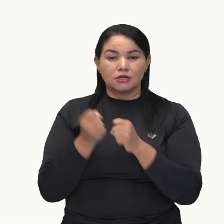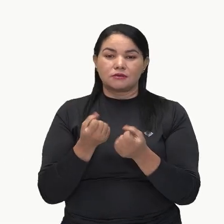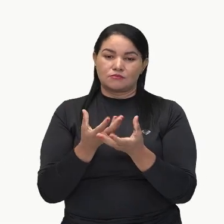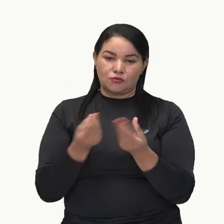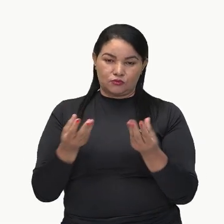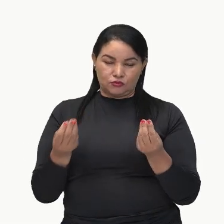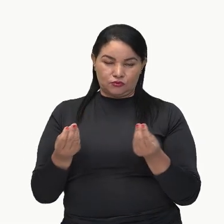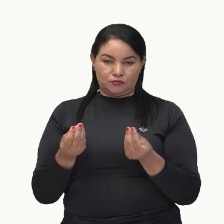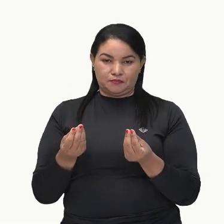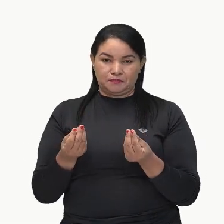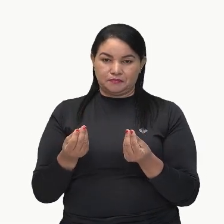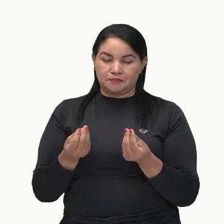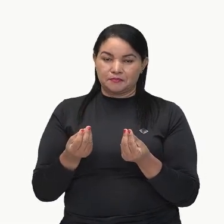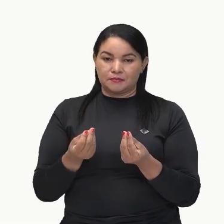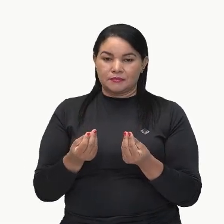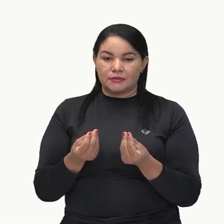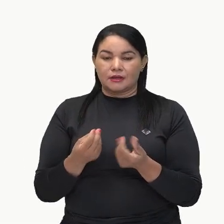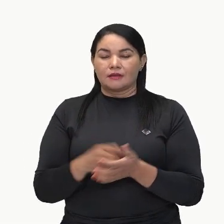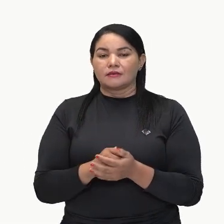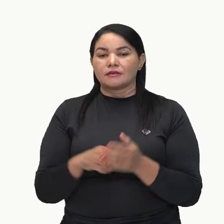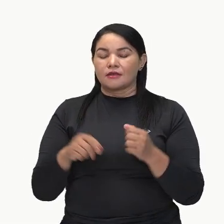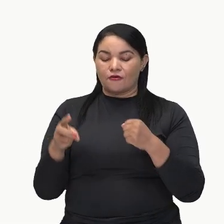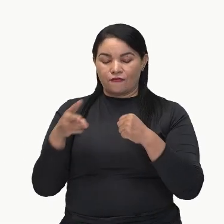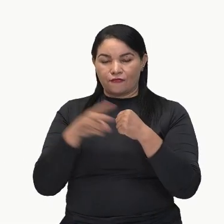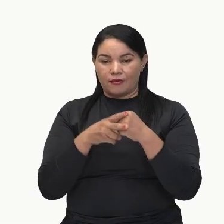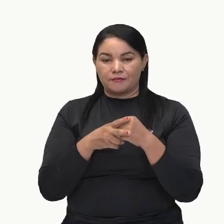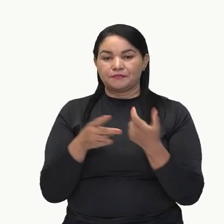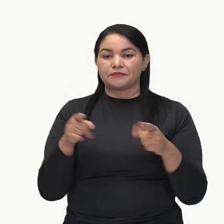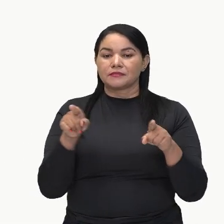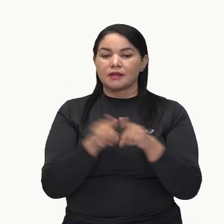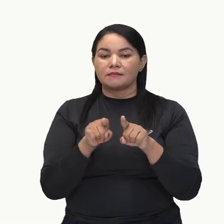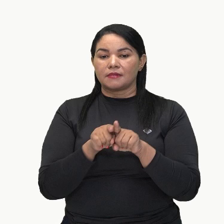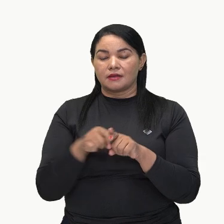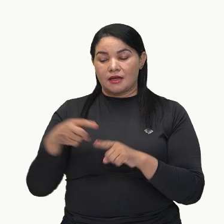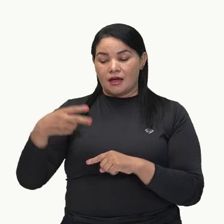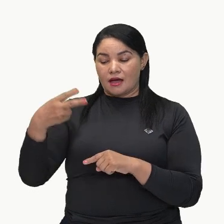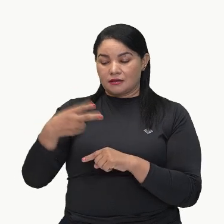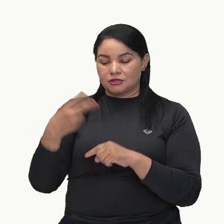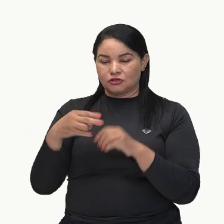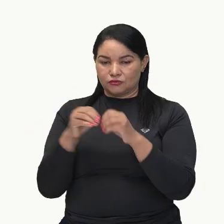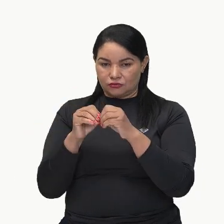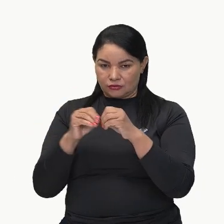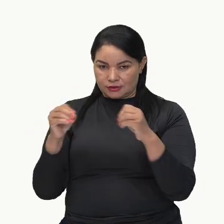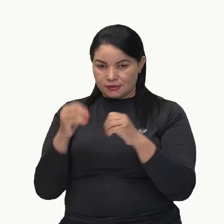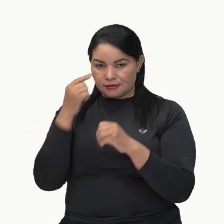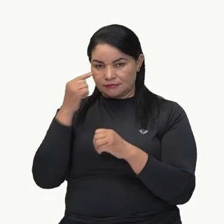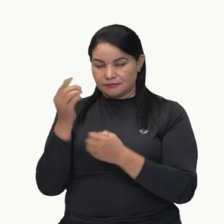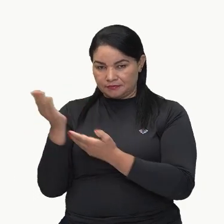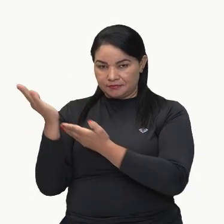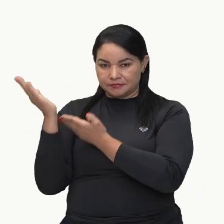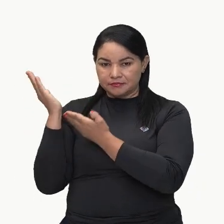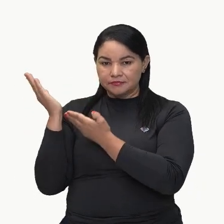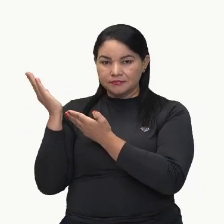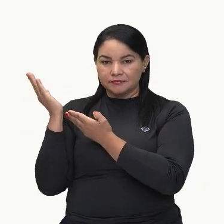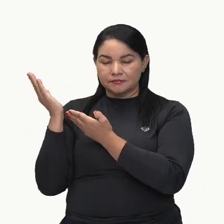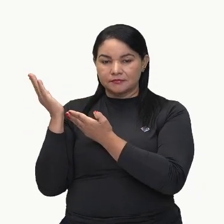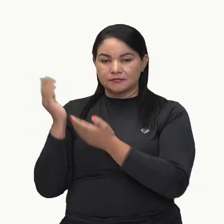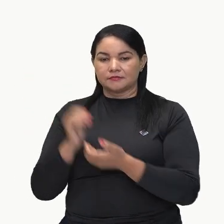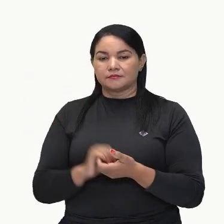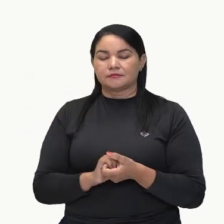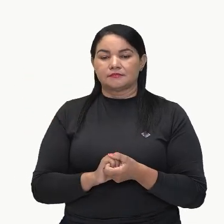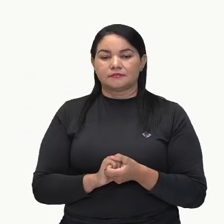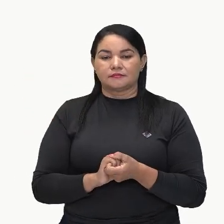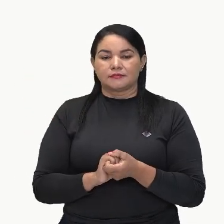verbal. E nota que a segunda oração, que aqui está, ela é introduzida por esse